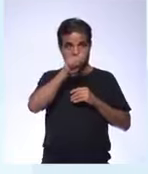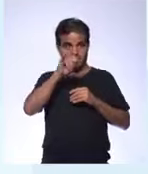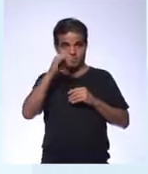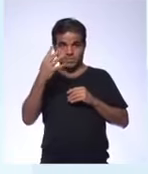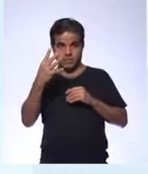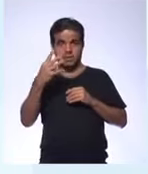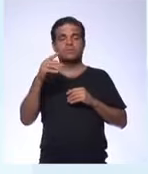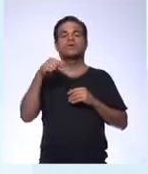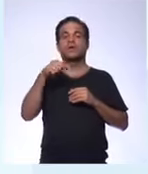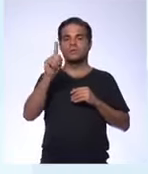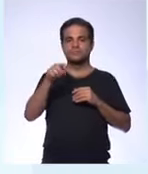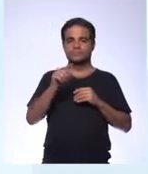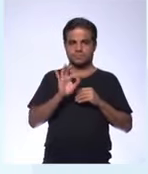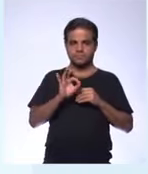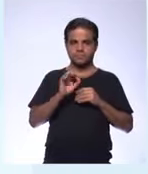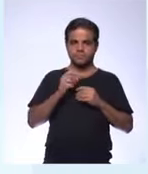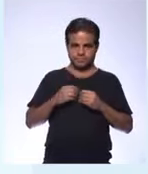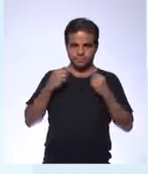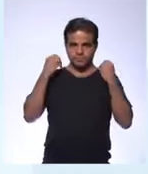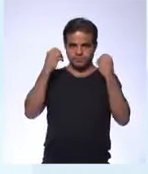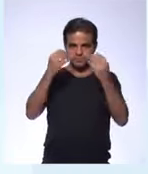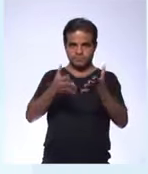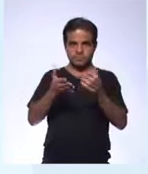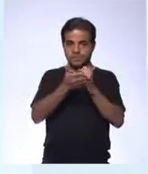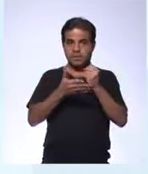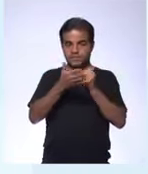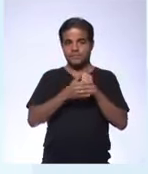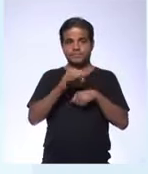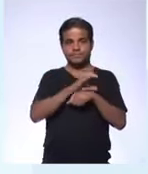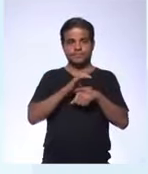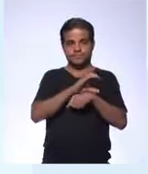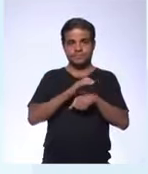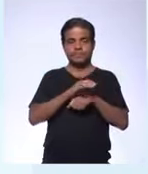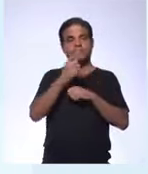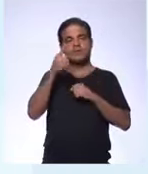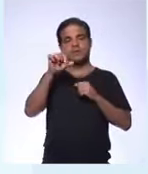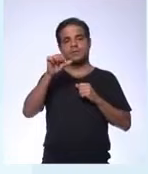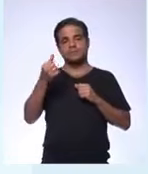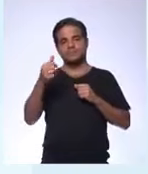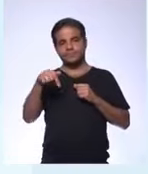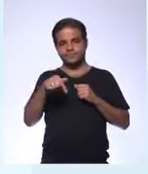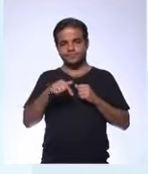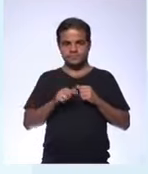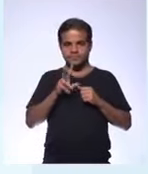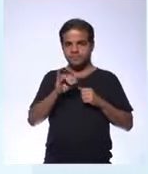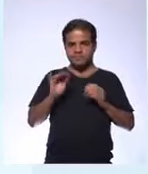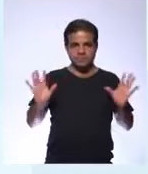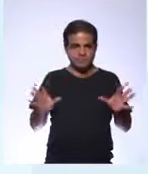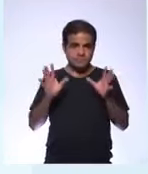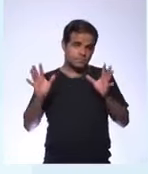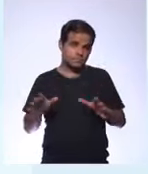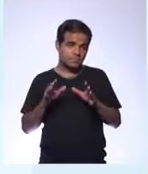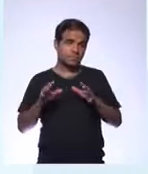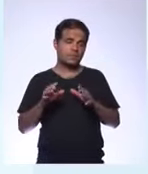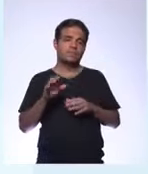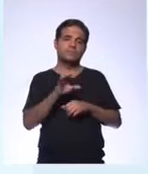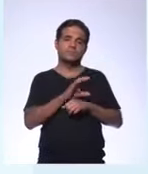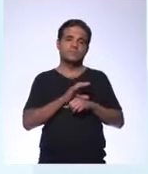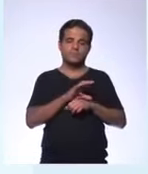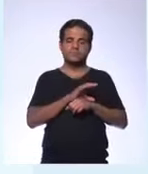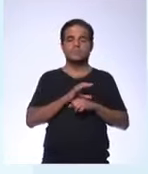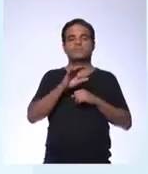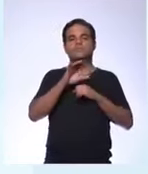4 é o que vai dar aí a base para a Constituição de 1967, que vai amparar o regime civil-militar